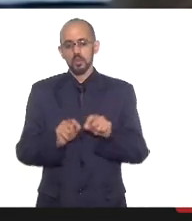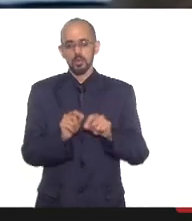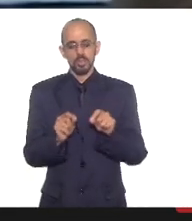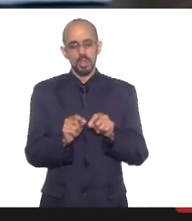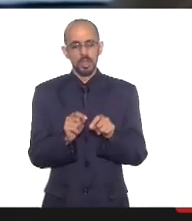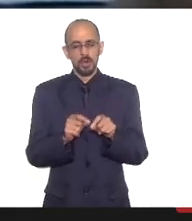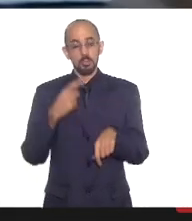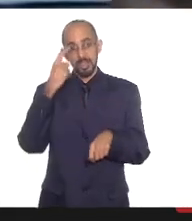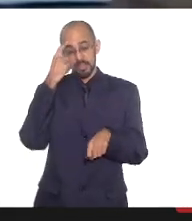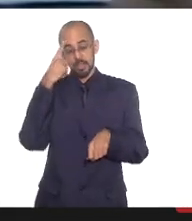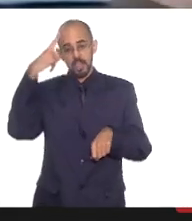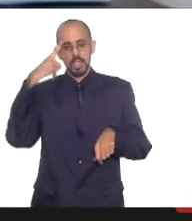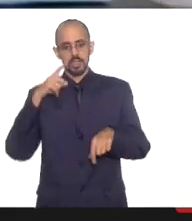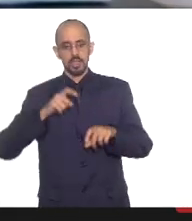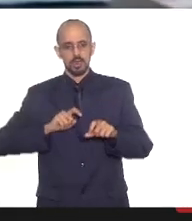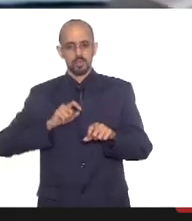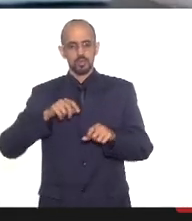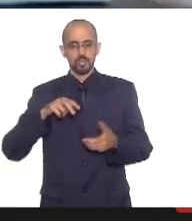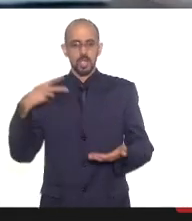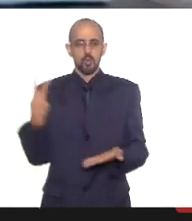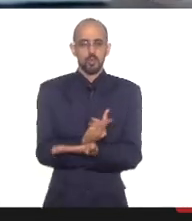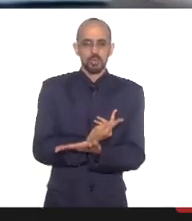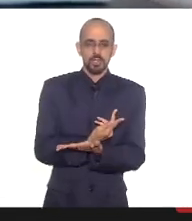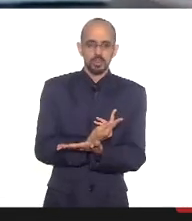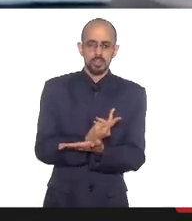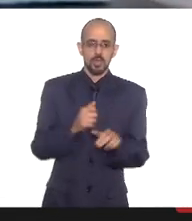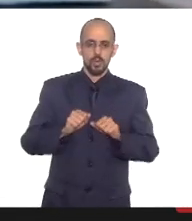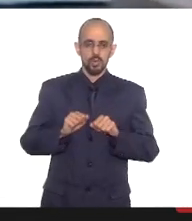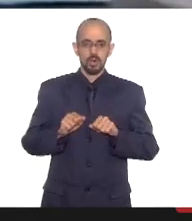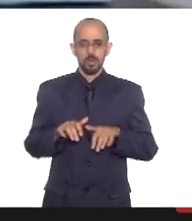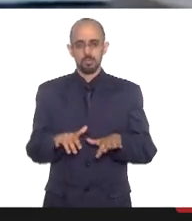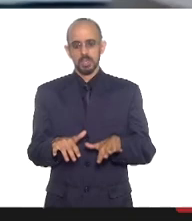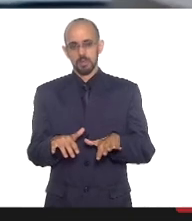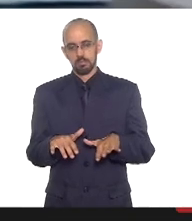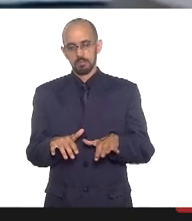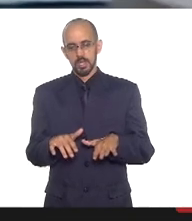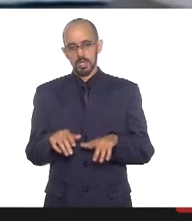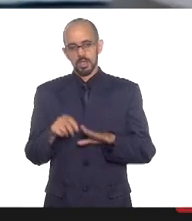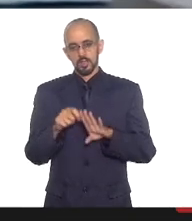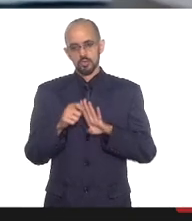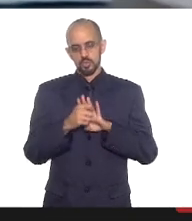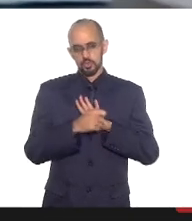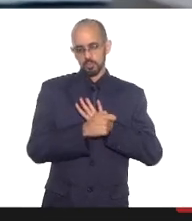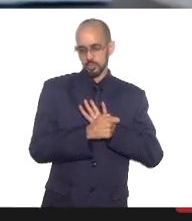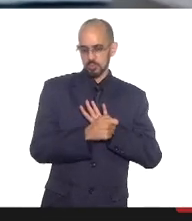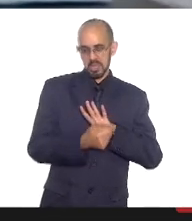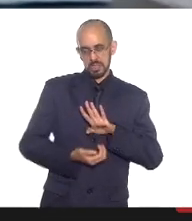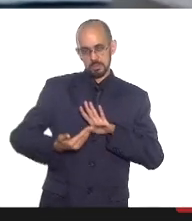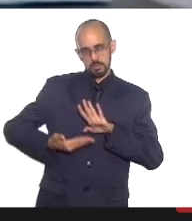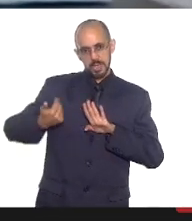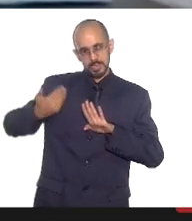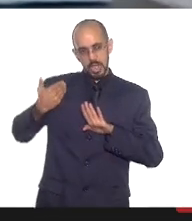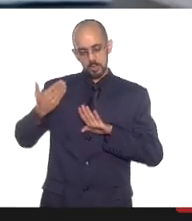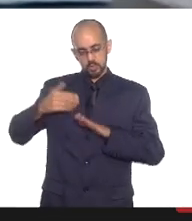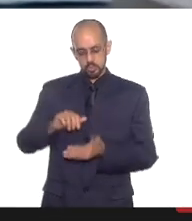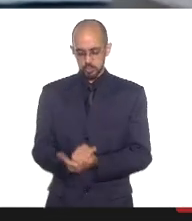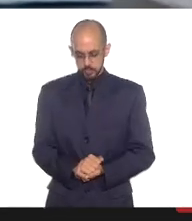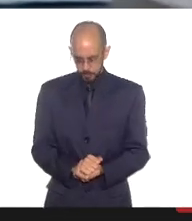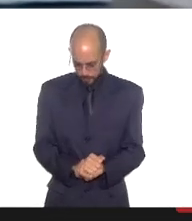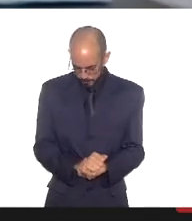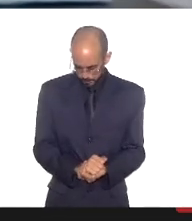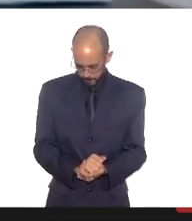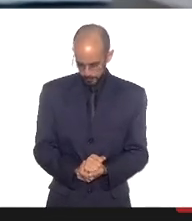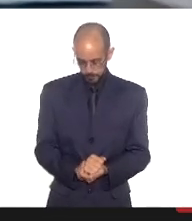seguindo o que a gente viu acontecer mas poderia ao longo dos últimos meses por mais